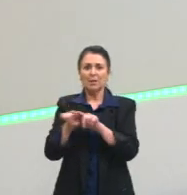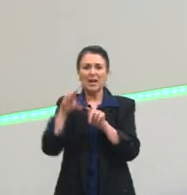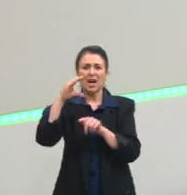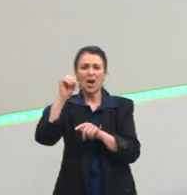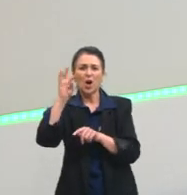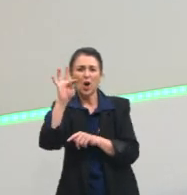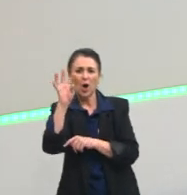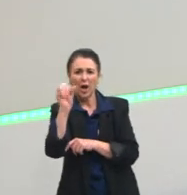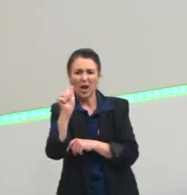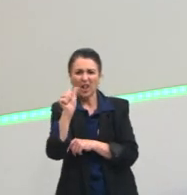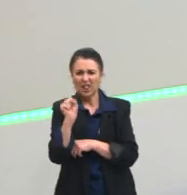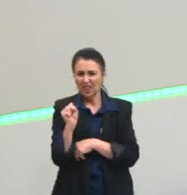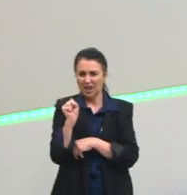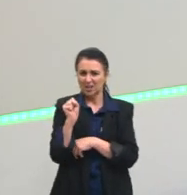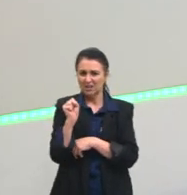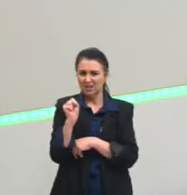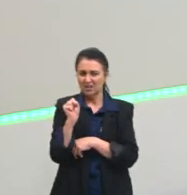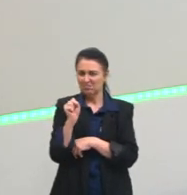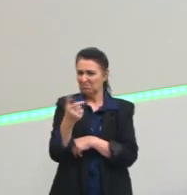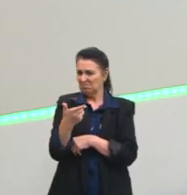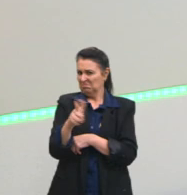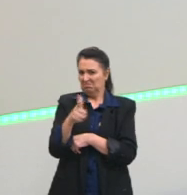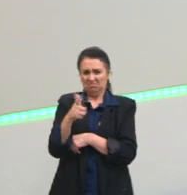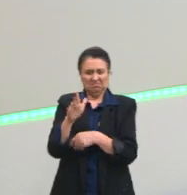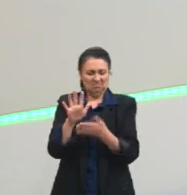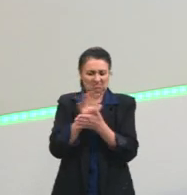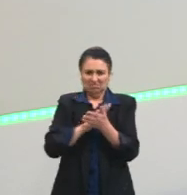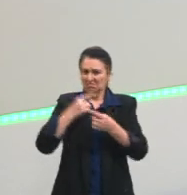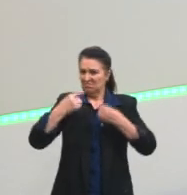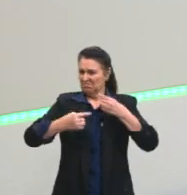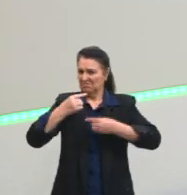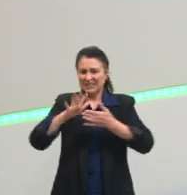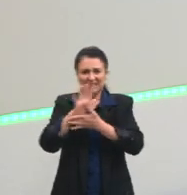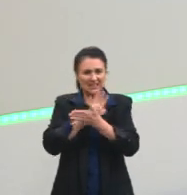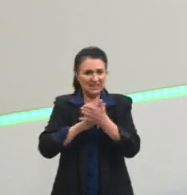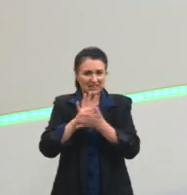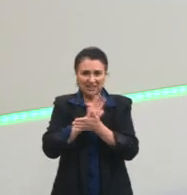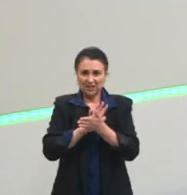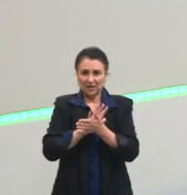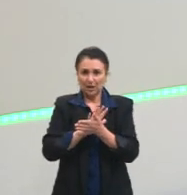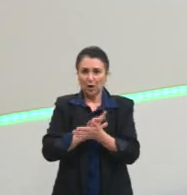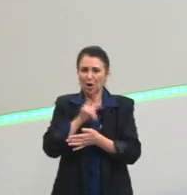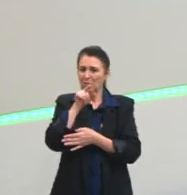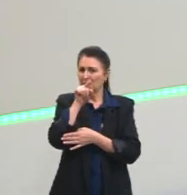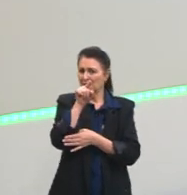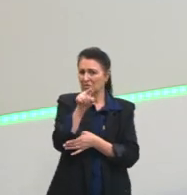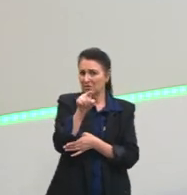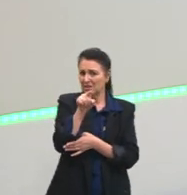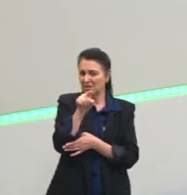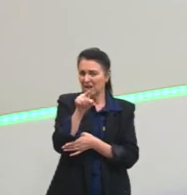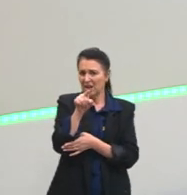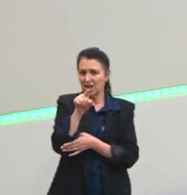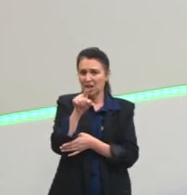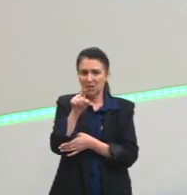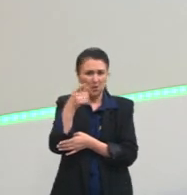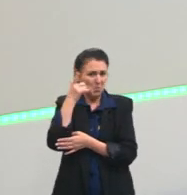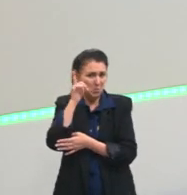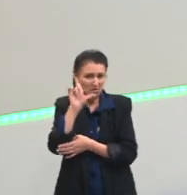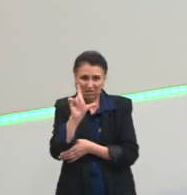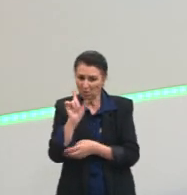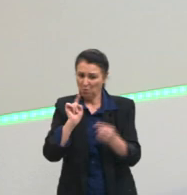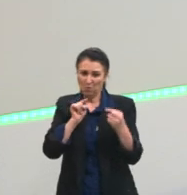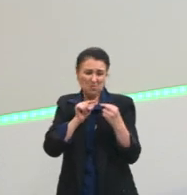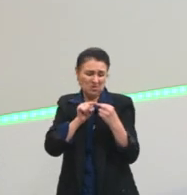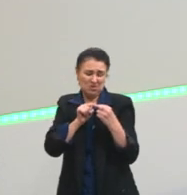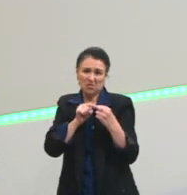não é discutir não existe essas questões existe sim ó você é você não não alcançou tal objetivo